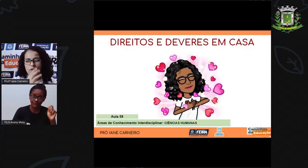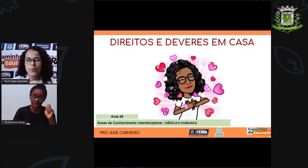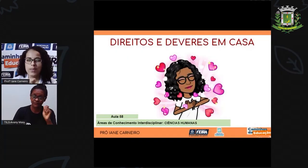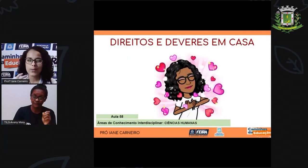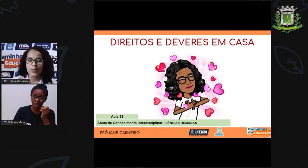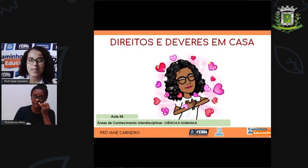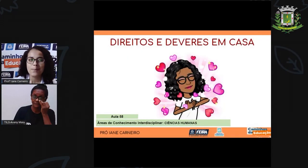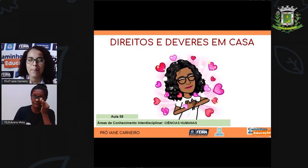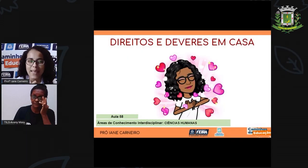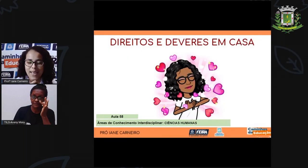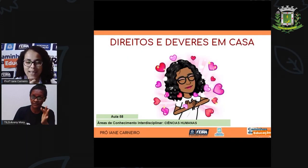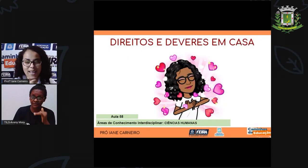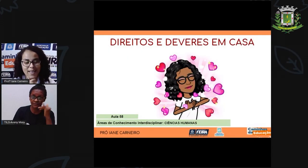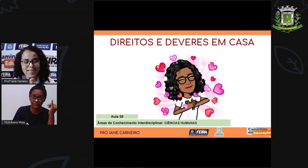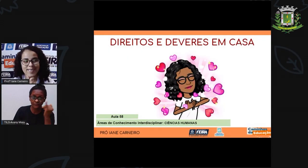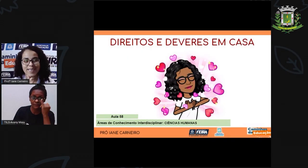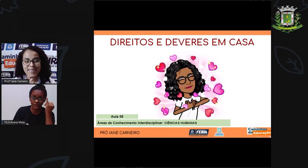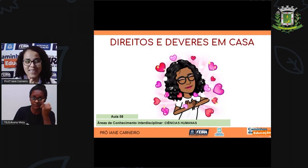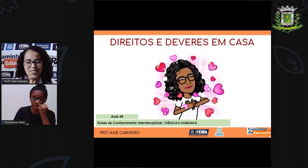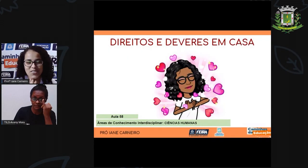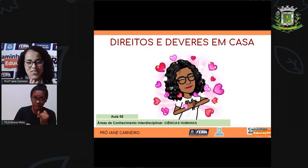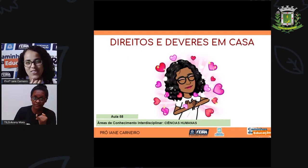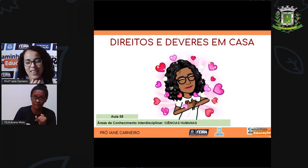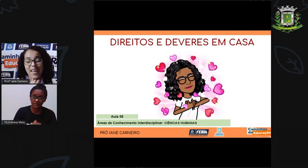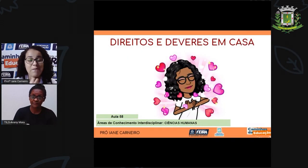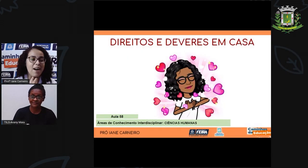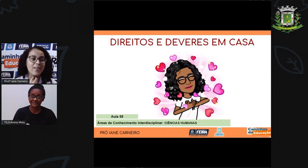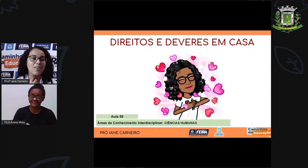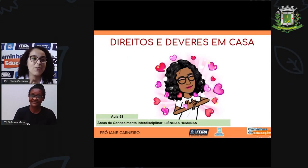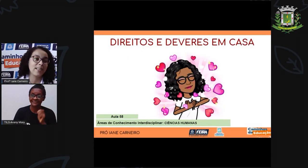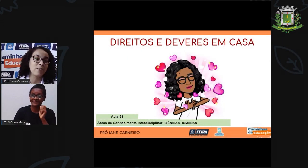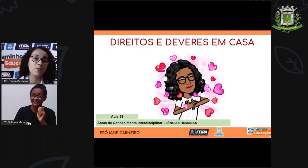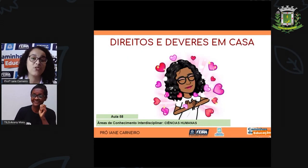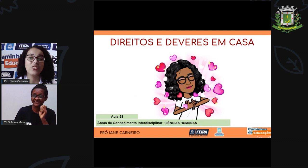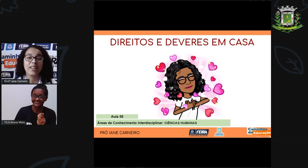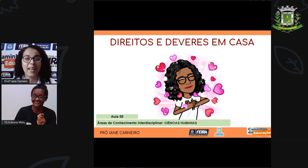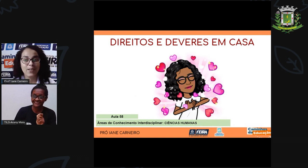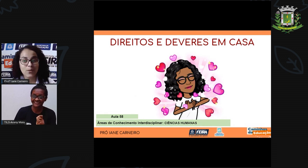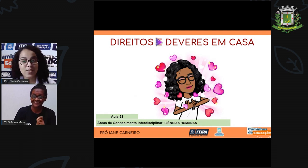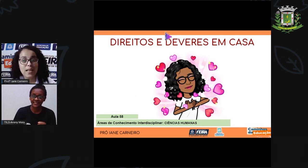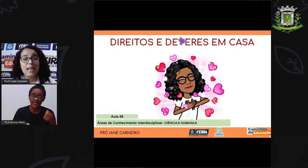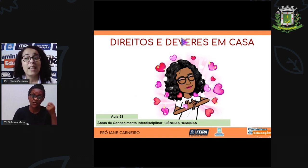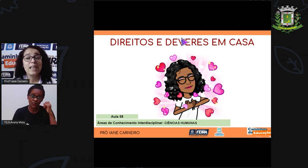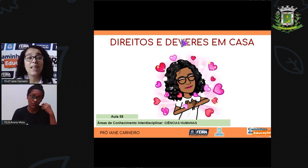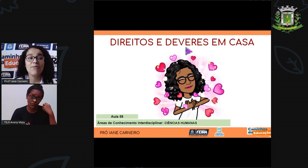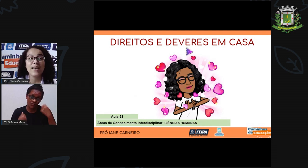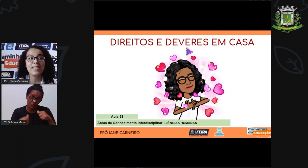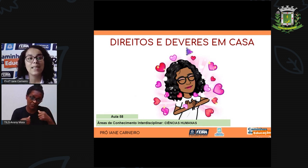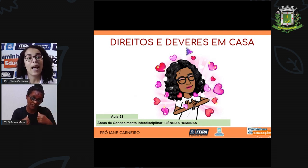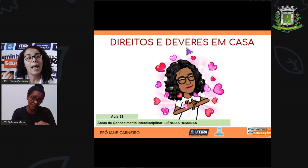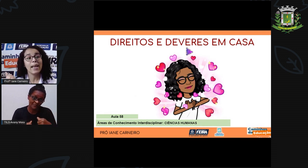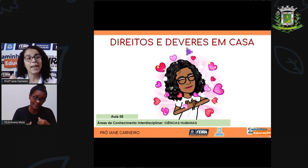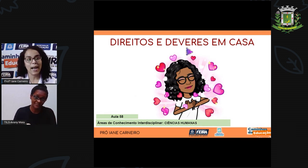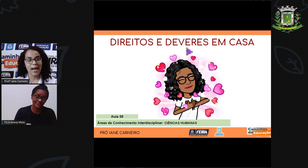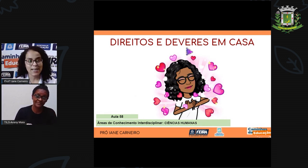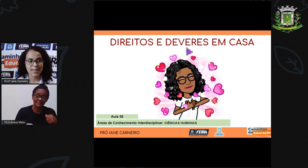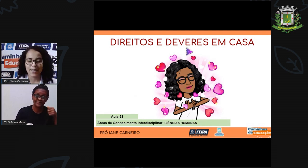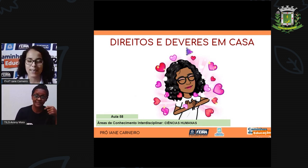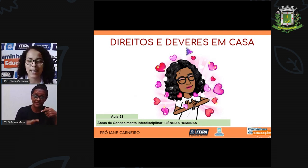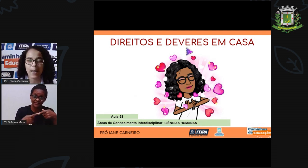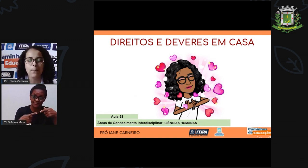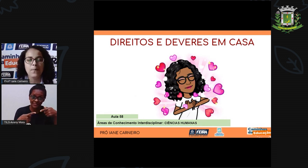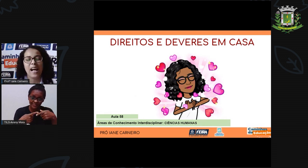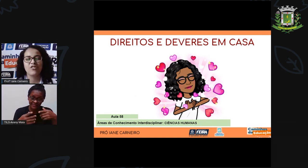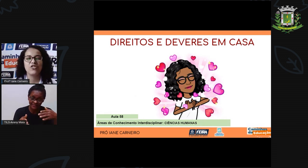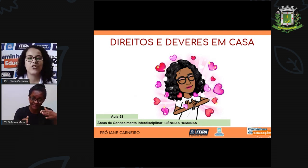de algumas coisas bem interessantes, né? É uma aula que fala sobre os direitos e deveres em casa.